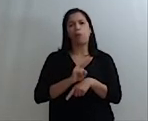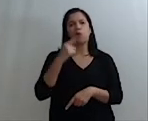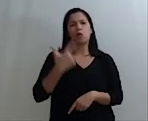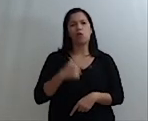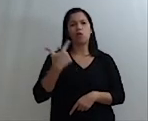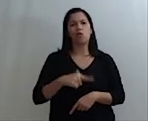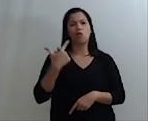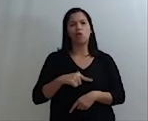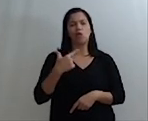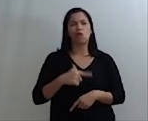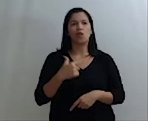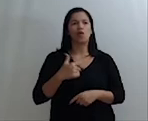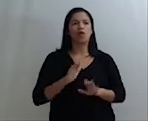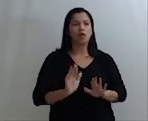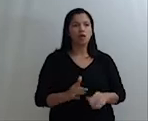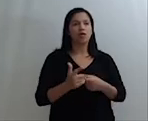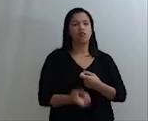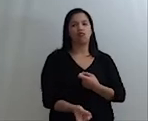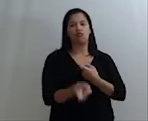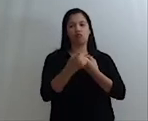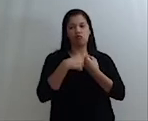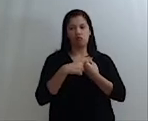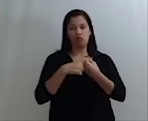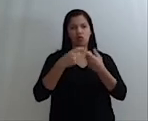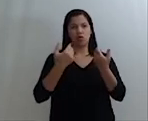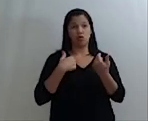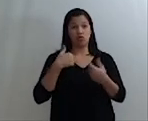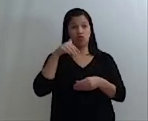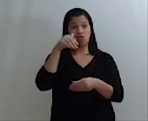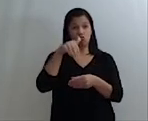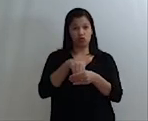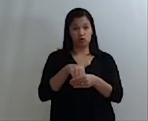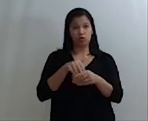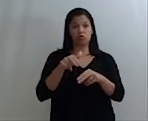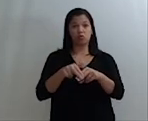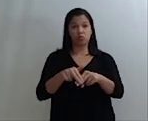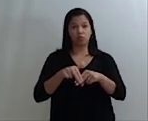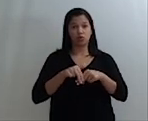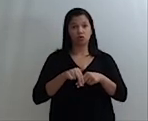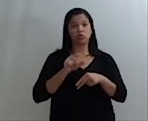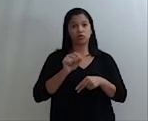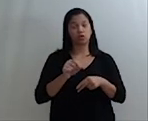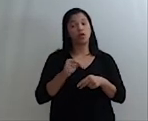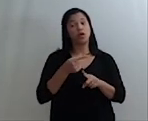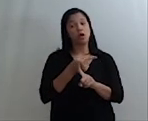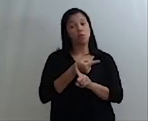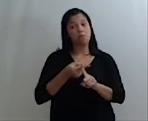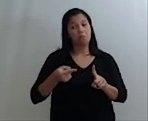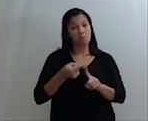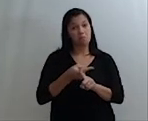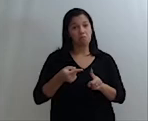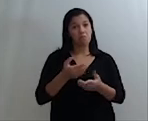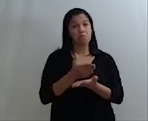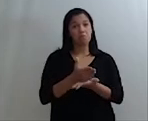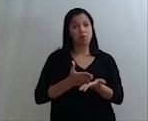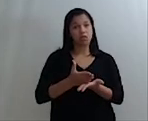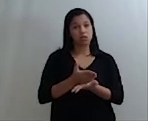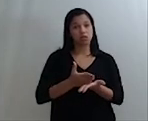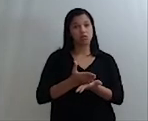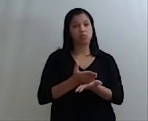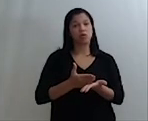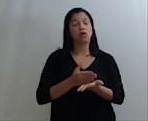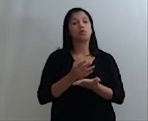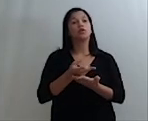Eh estou votando no sentido de conceder parcialmente a ordem para substituir a prisão